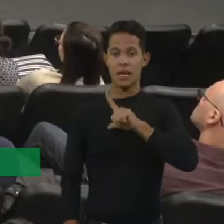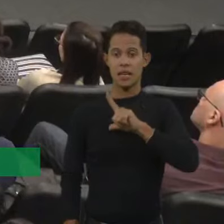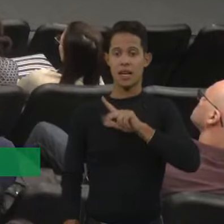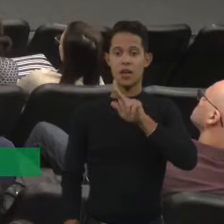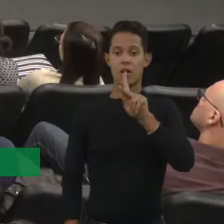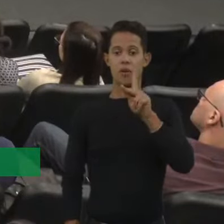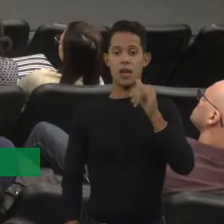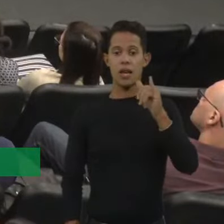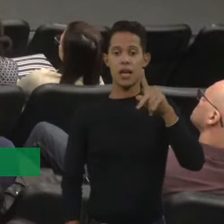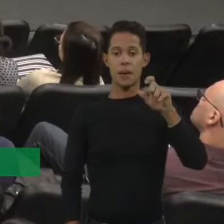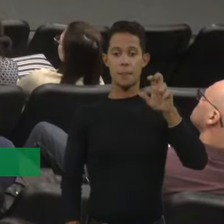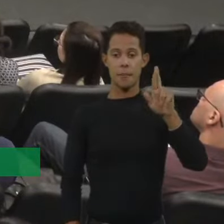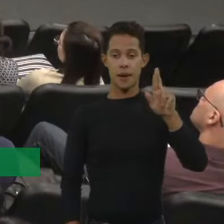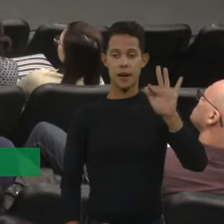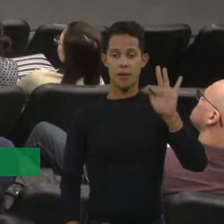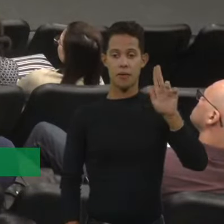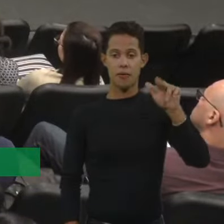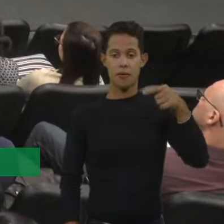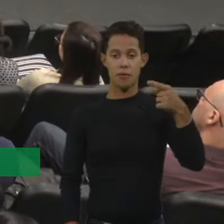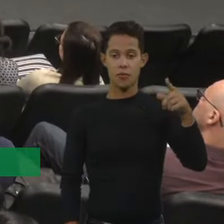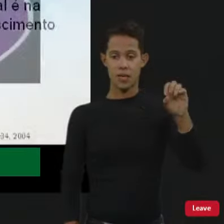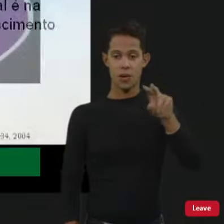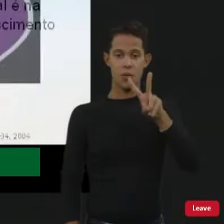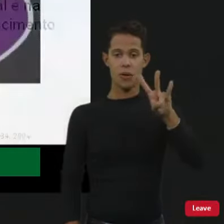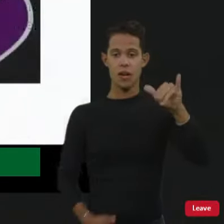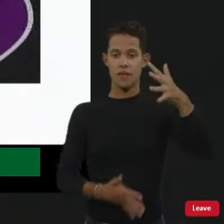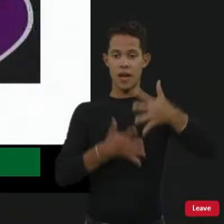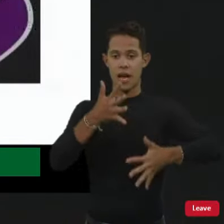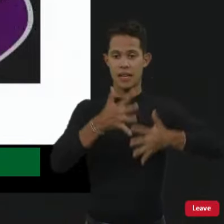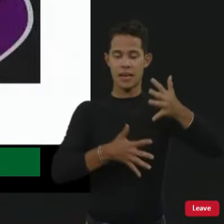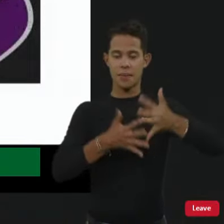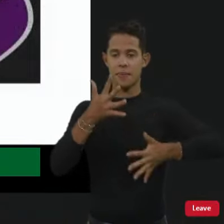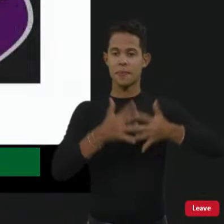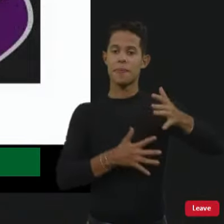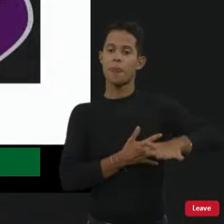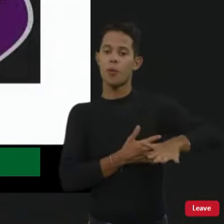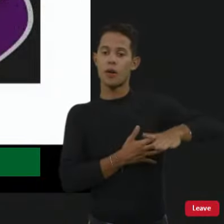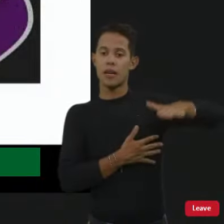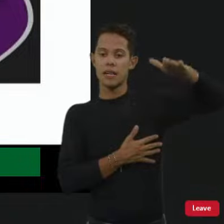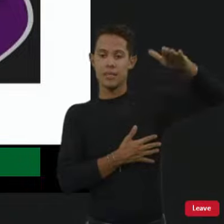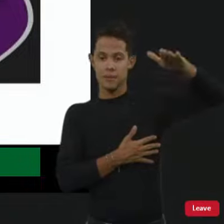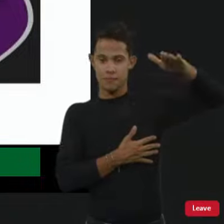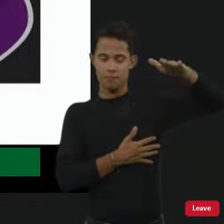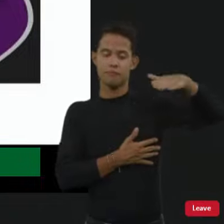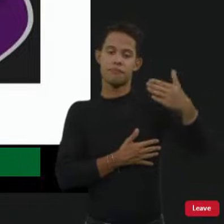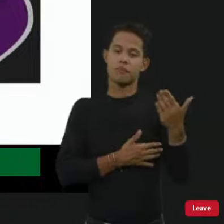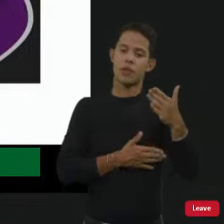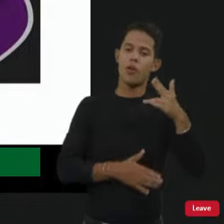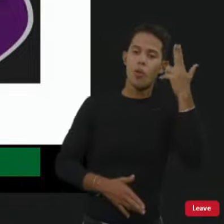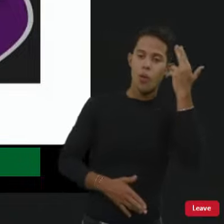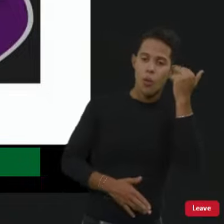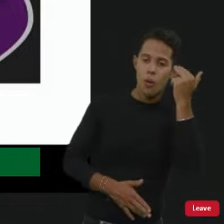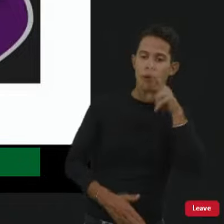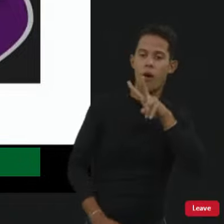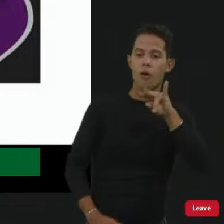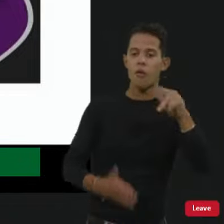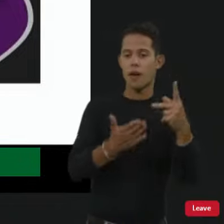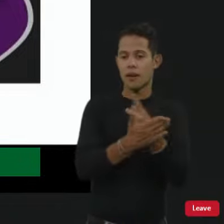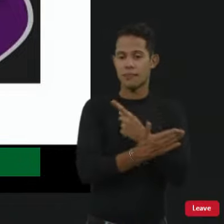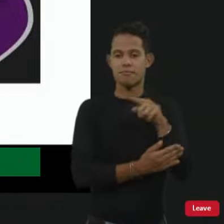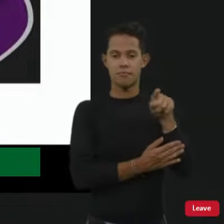impede esse crescimento esquelético. Em condições normais, é isso que ocorre.